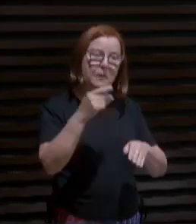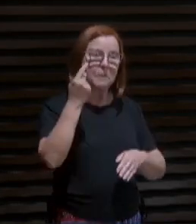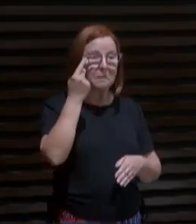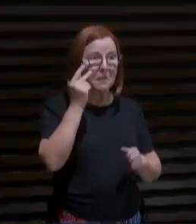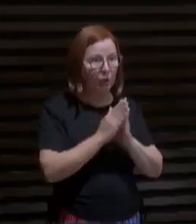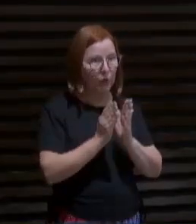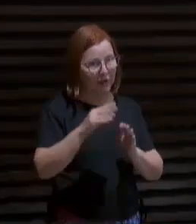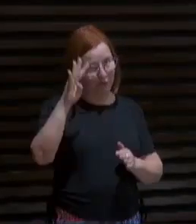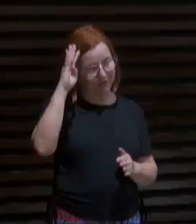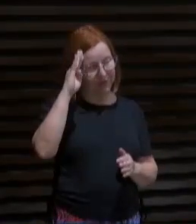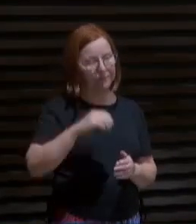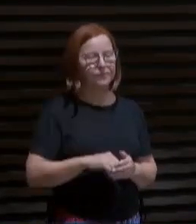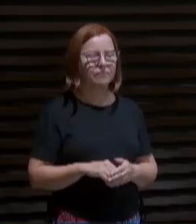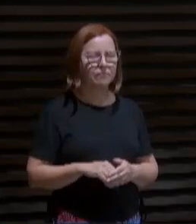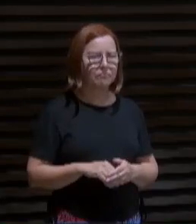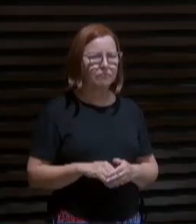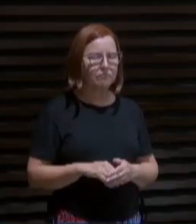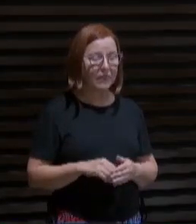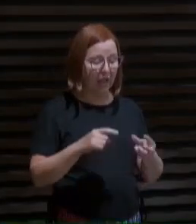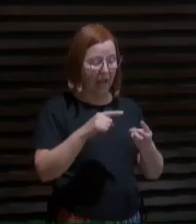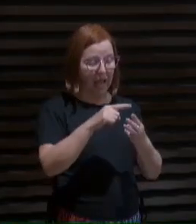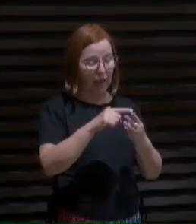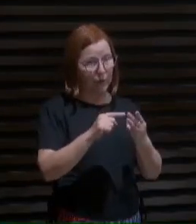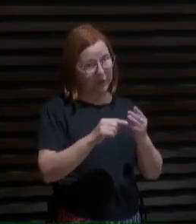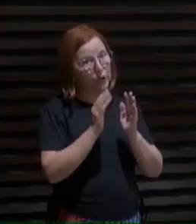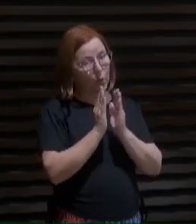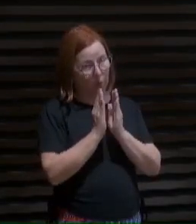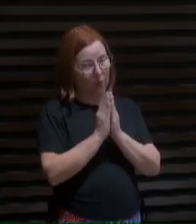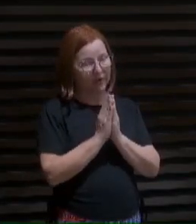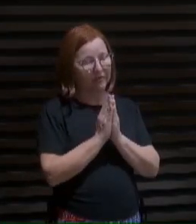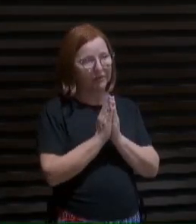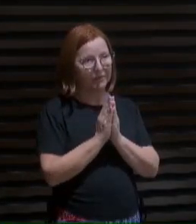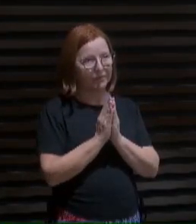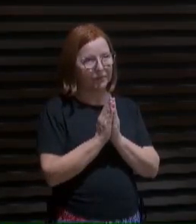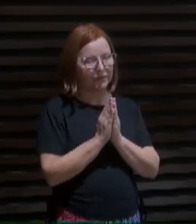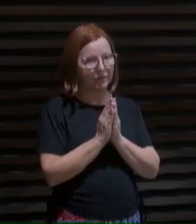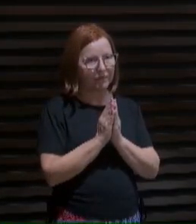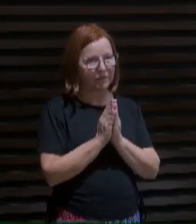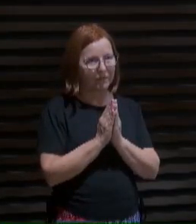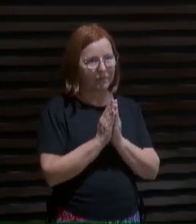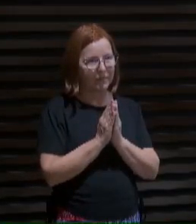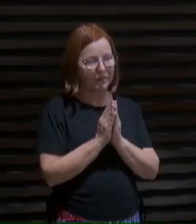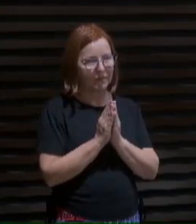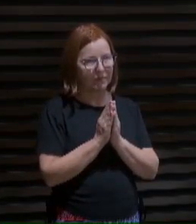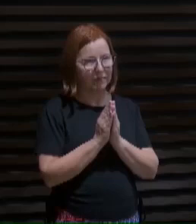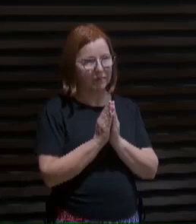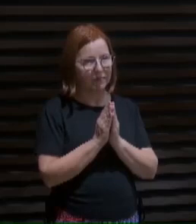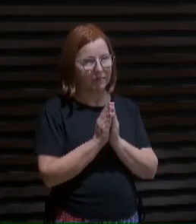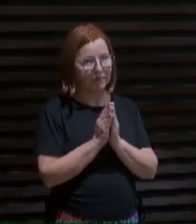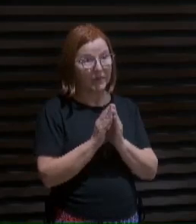vai acontecer. E os 3 oravam, ele está botando aqui. Os 3 oraram